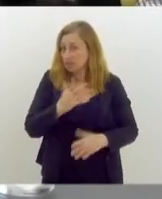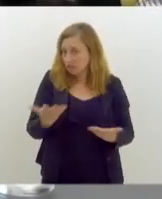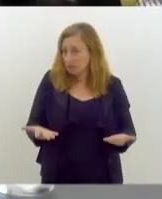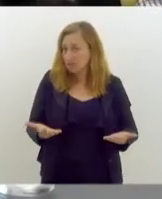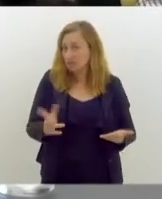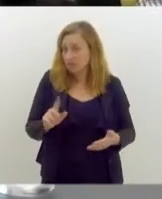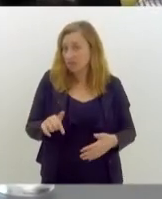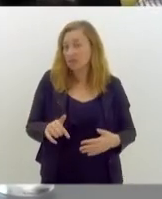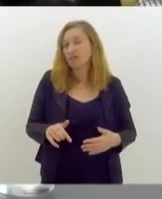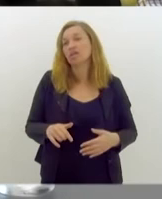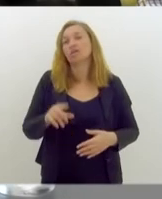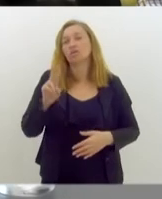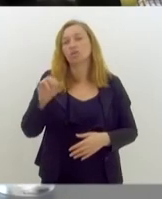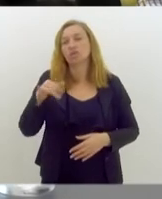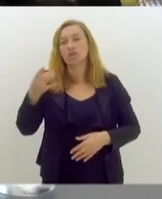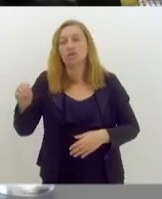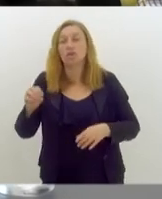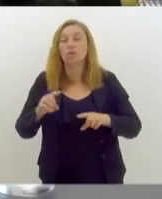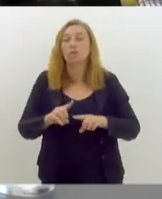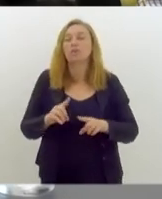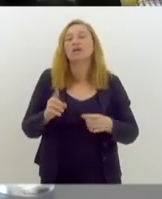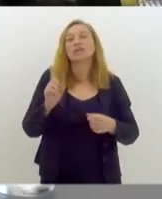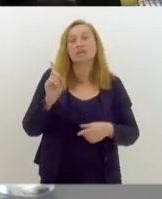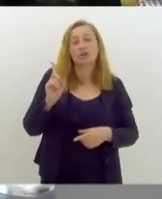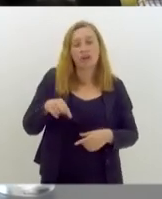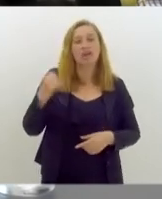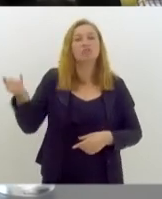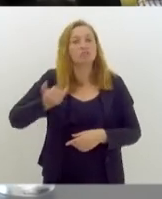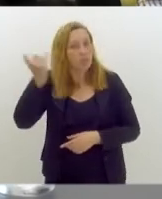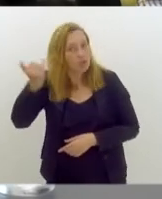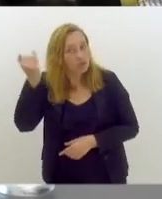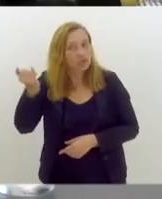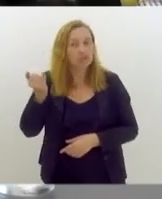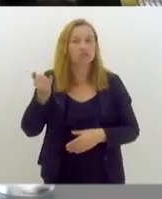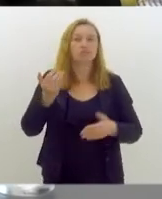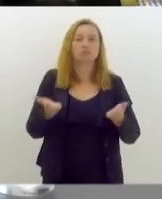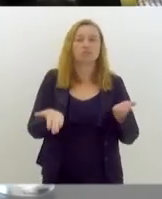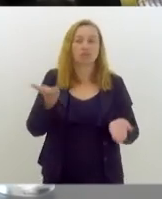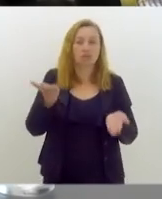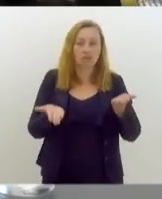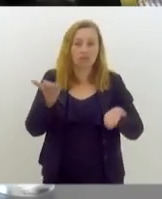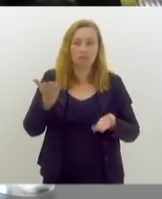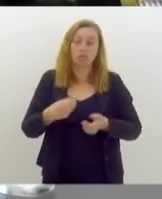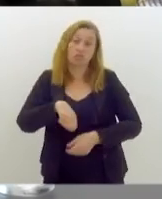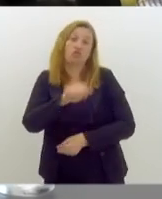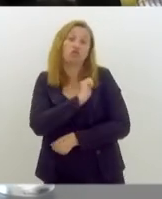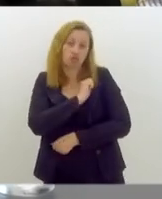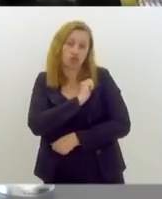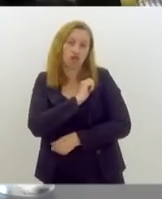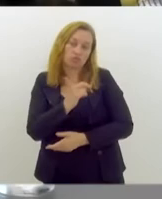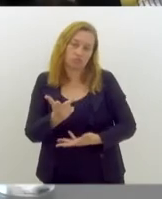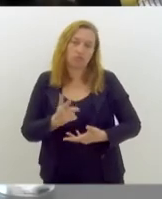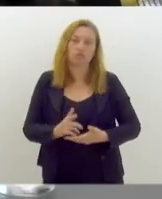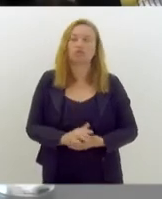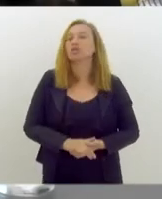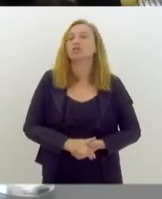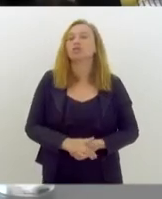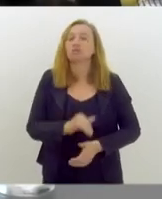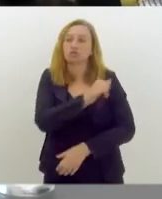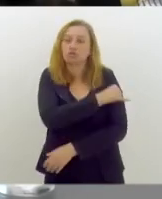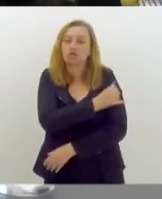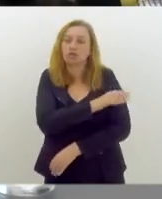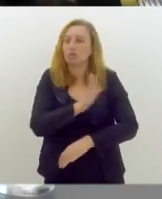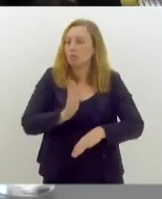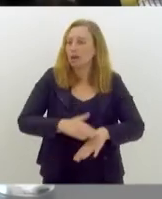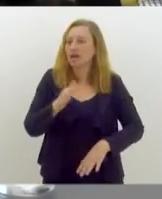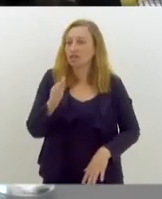milhões representa mais ou menos isso então isso é muito significativo para o equilíbrio fiscal né das contas públicas do Rio de Janeiro muito